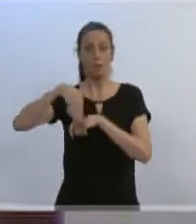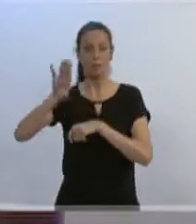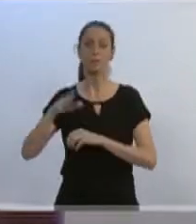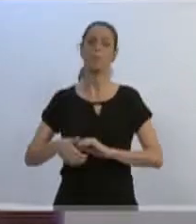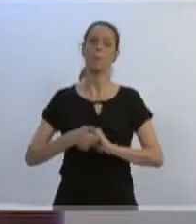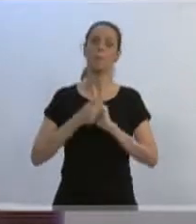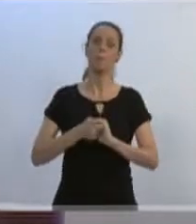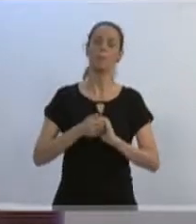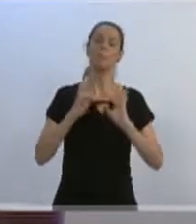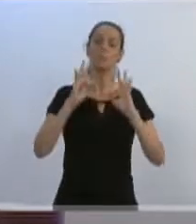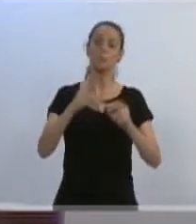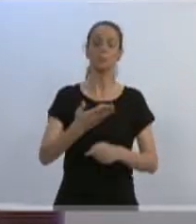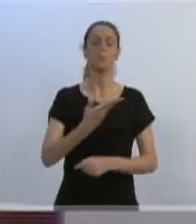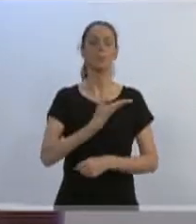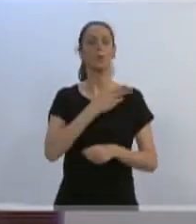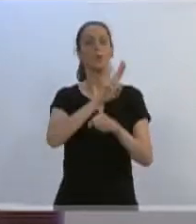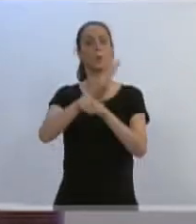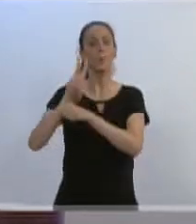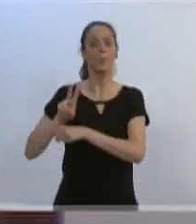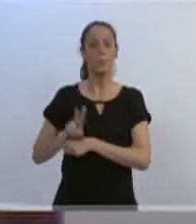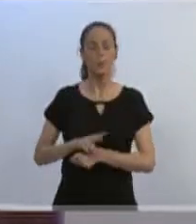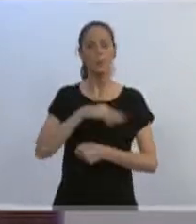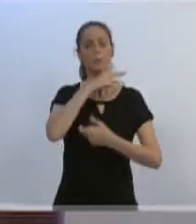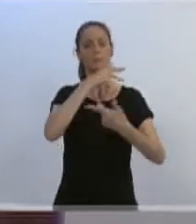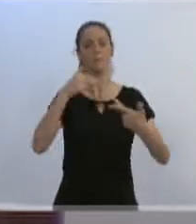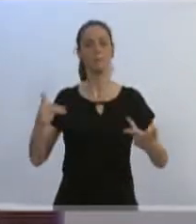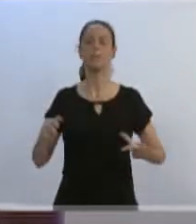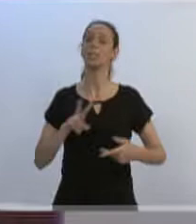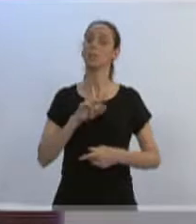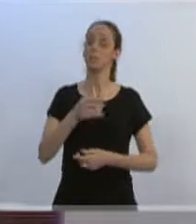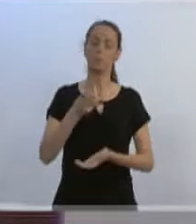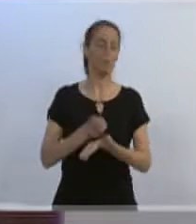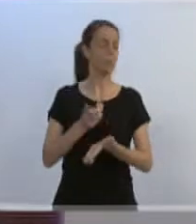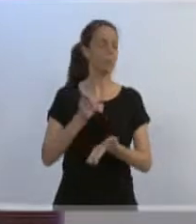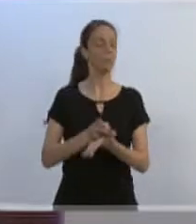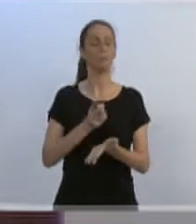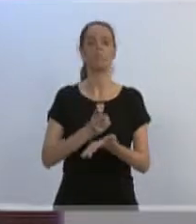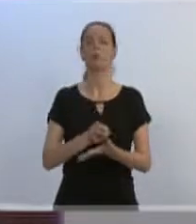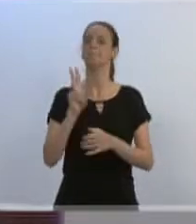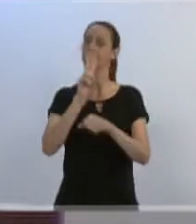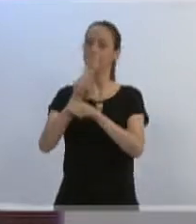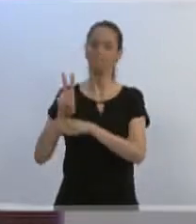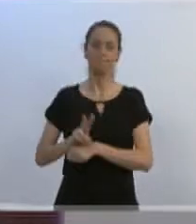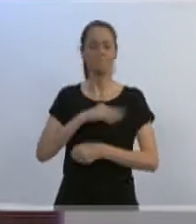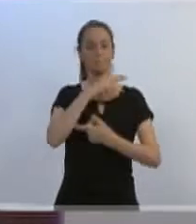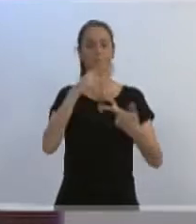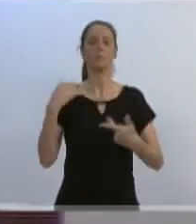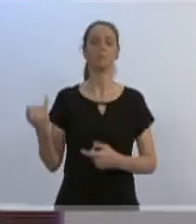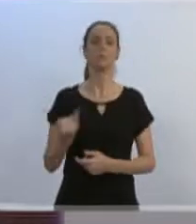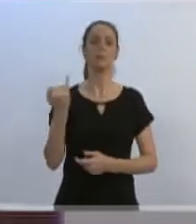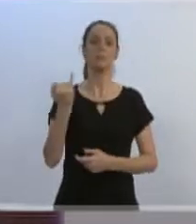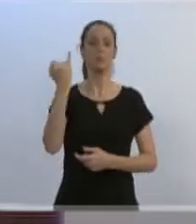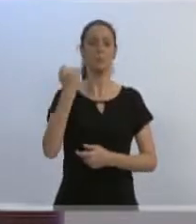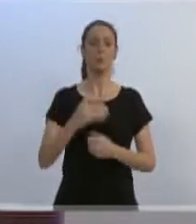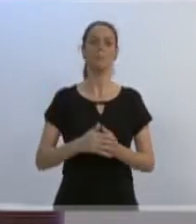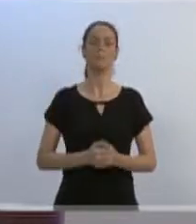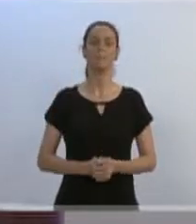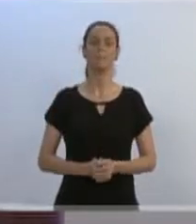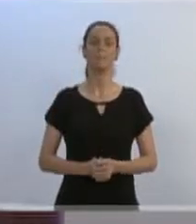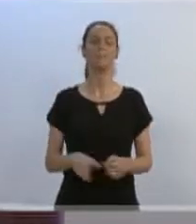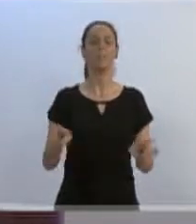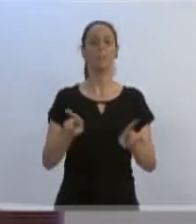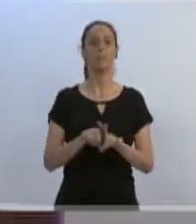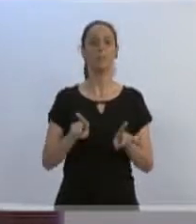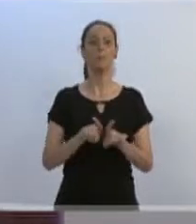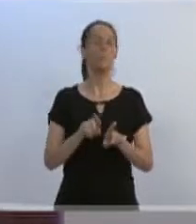que cuida dos animais para a nossa cidade e vamos preservar fez vários animais é muito importante mas também quer dizer senhores